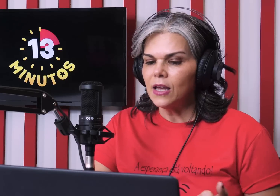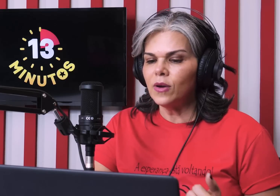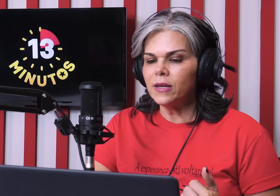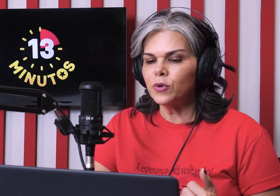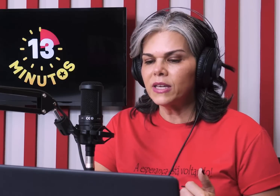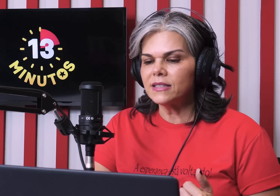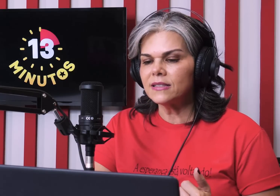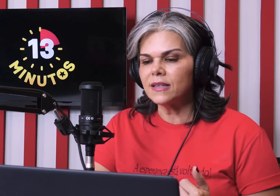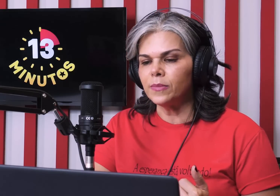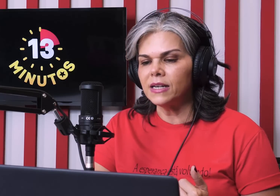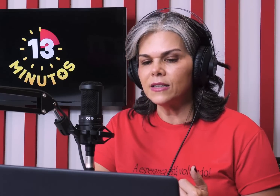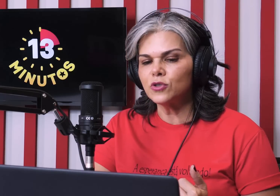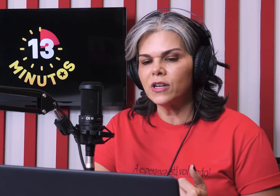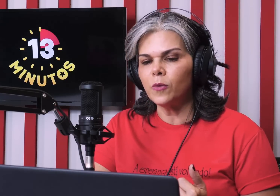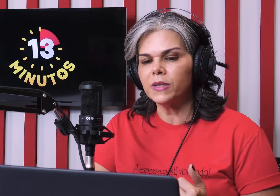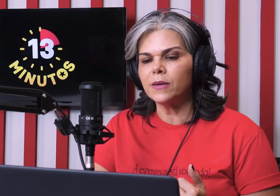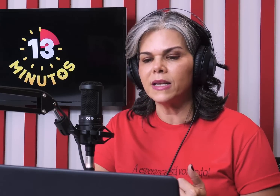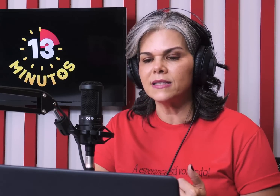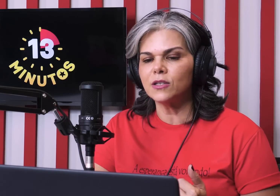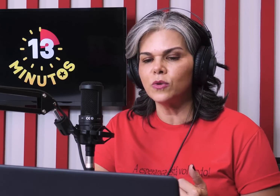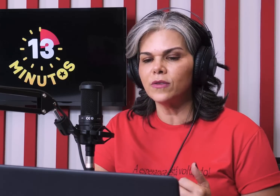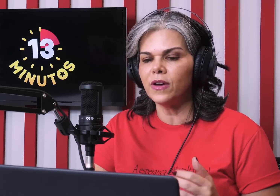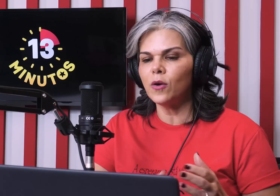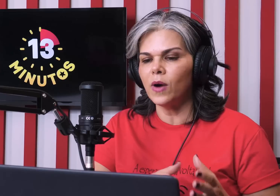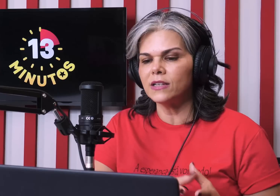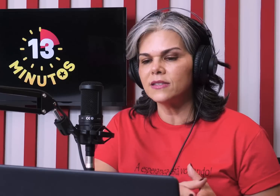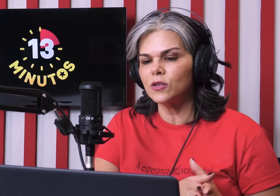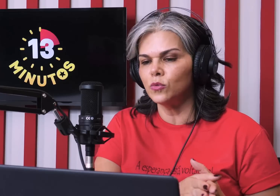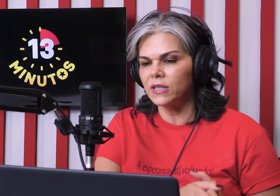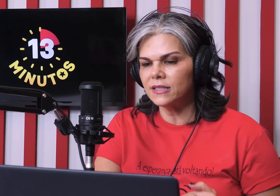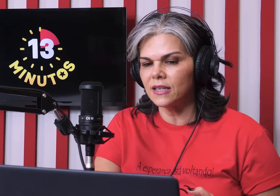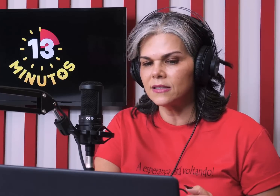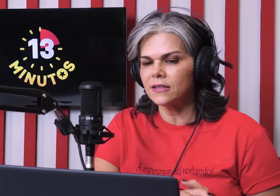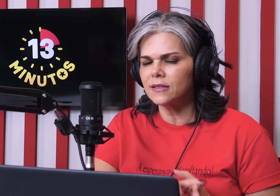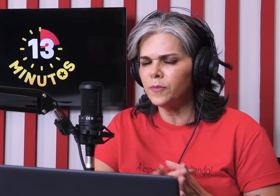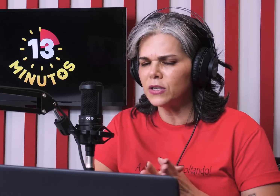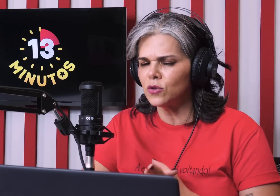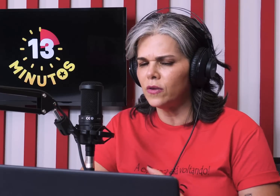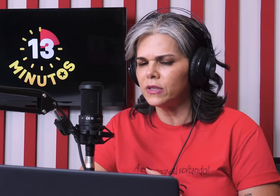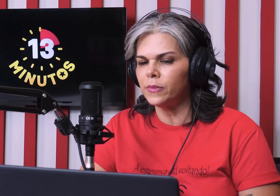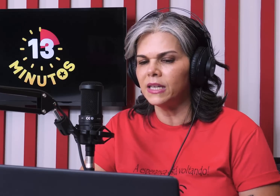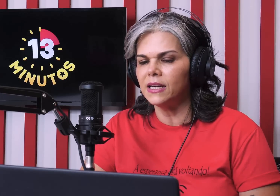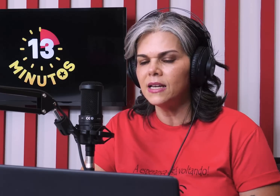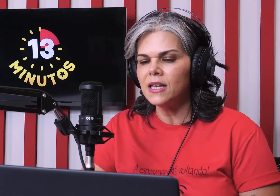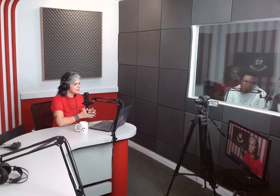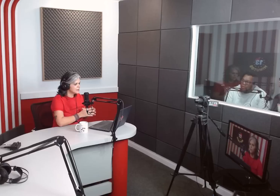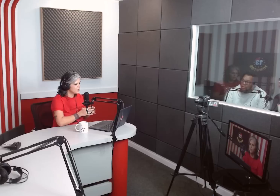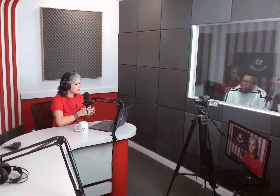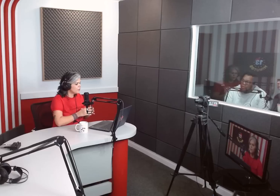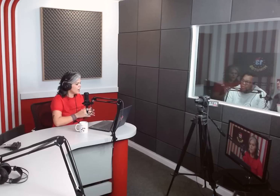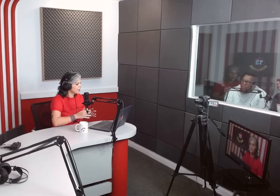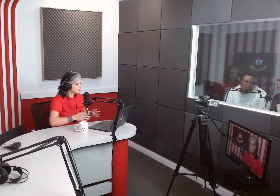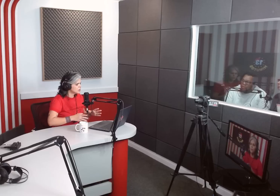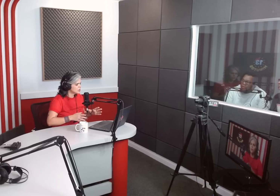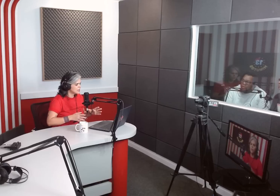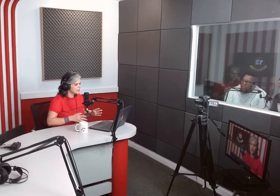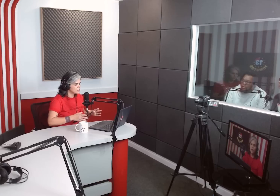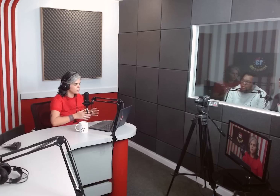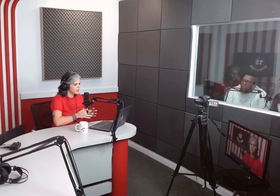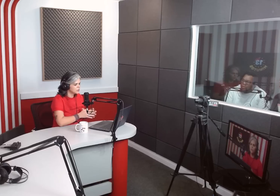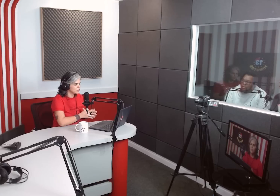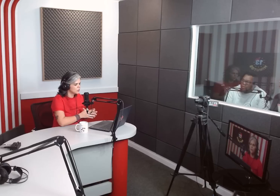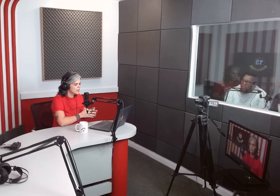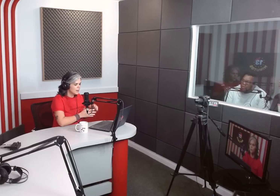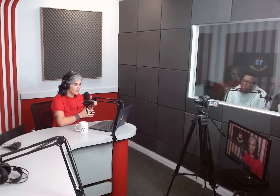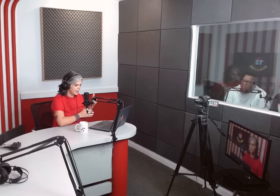antes, eu lembro que esta semana o Jornal PT Brasil, que vai ao ar de segunda a sexta, sempre às 9 da manhã, recebeu vários